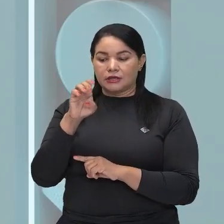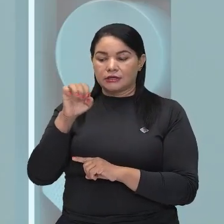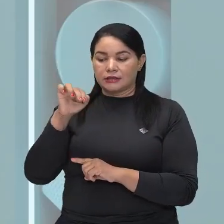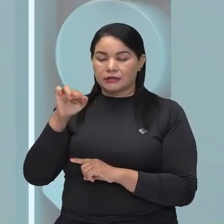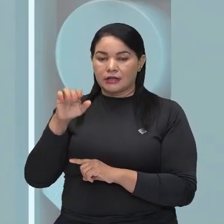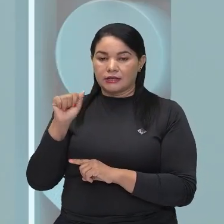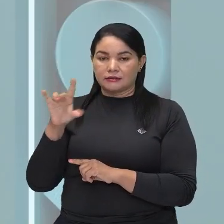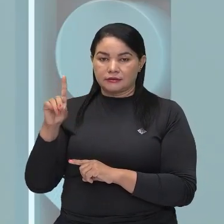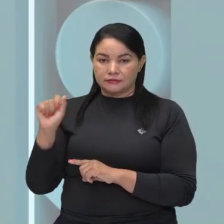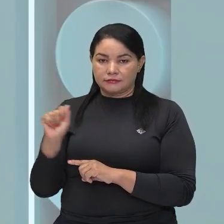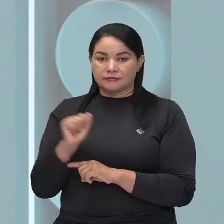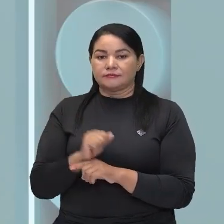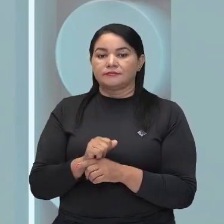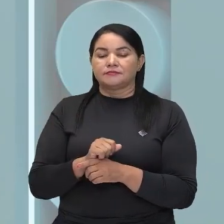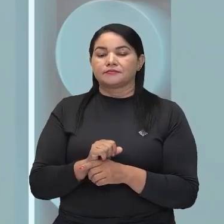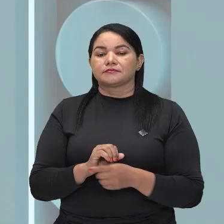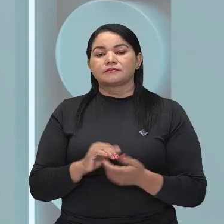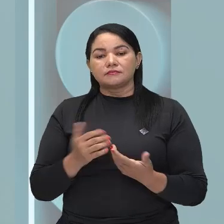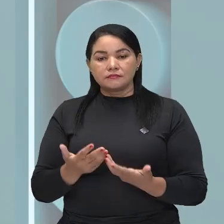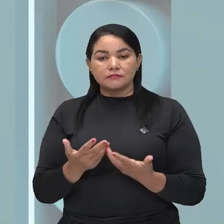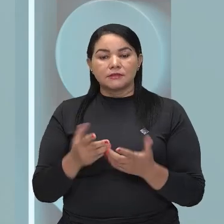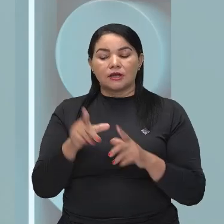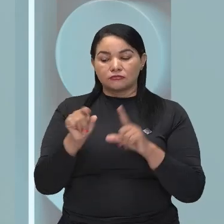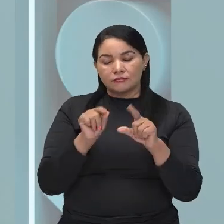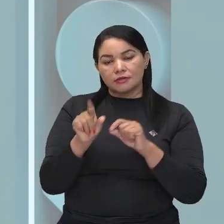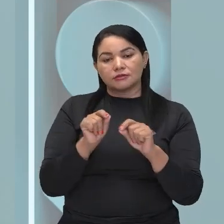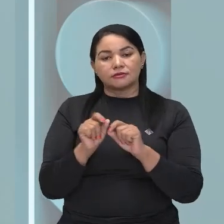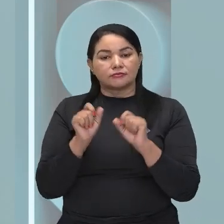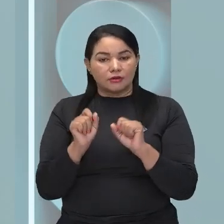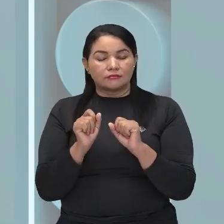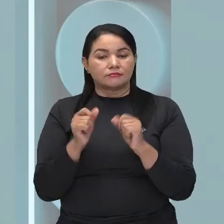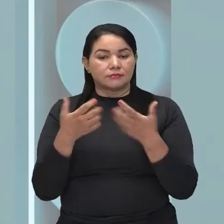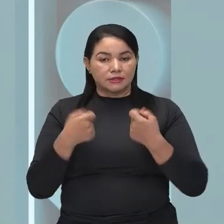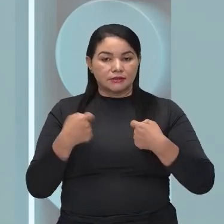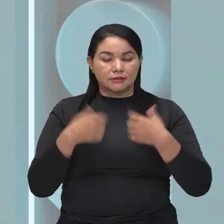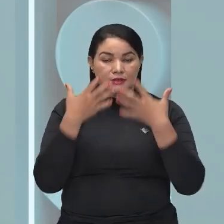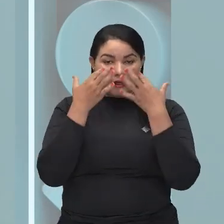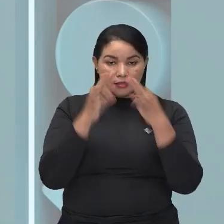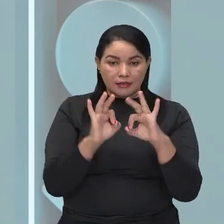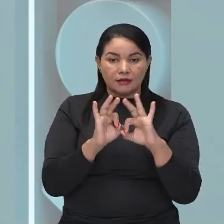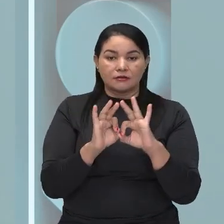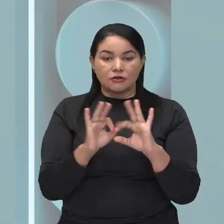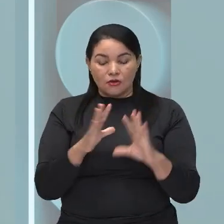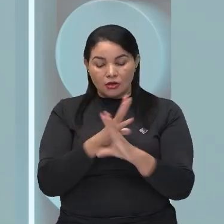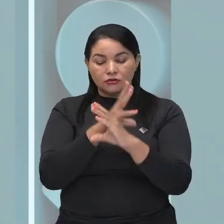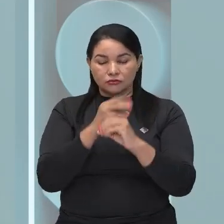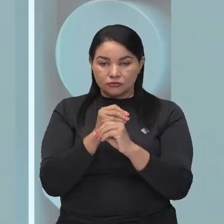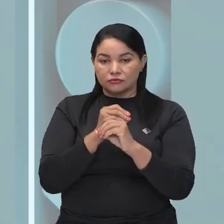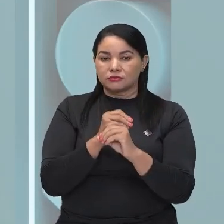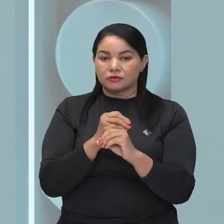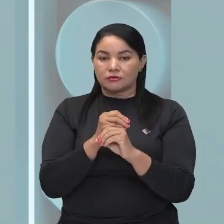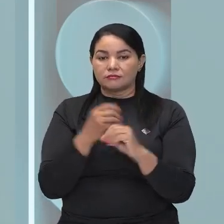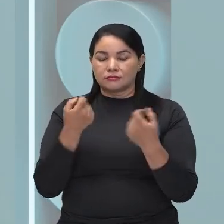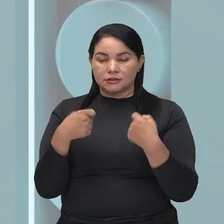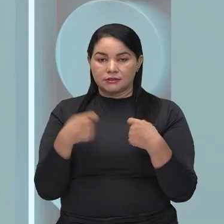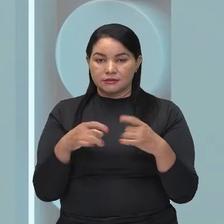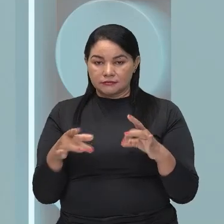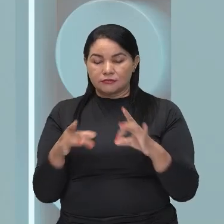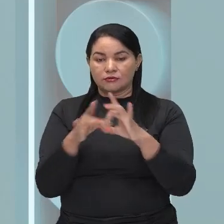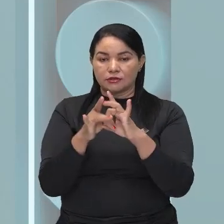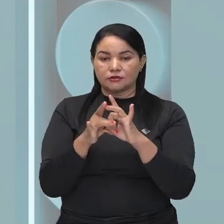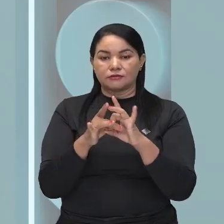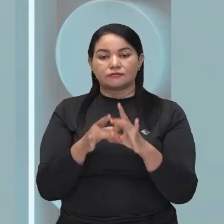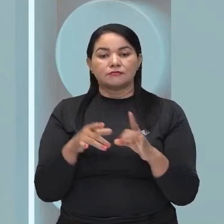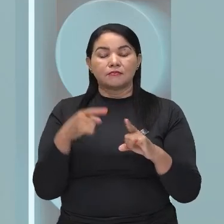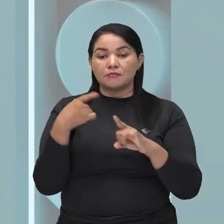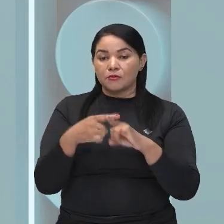coordenada alternativa, tá? E fiquemos atentos a esses conectivos, a essas conjunções. Por quê? Porque eu